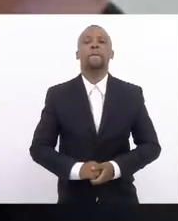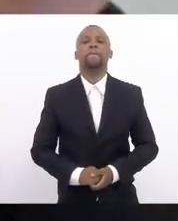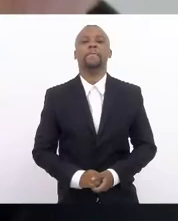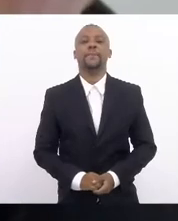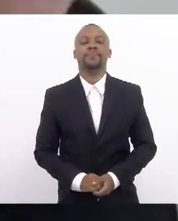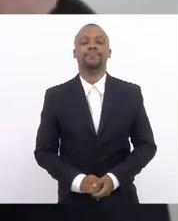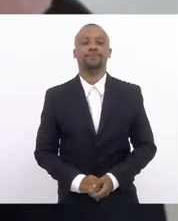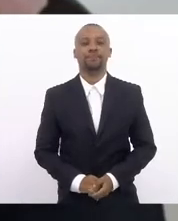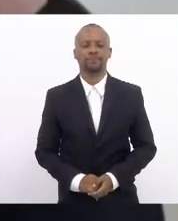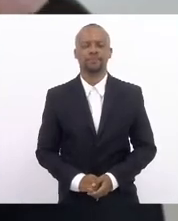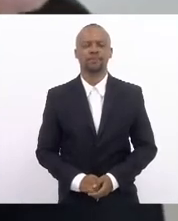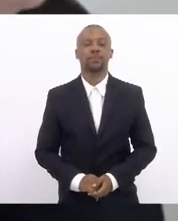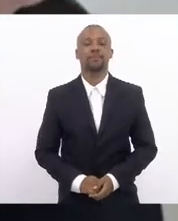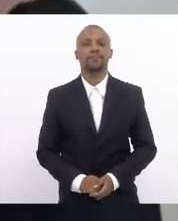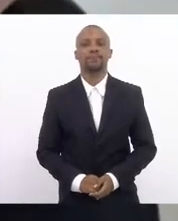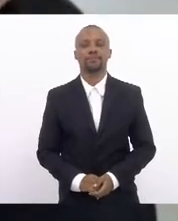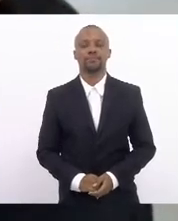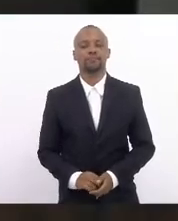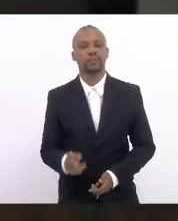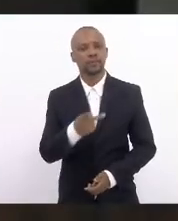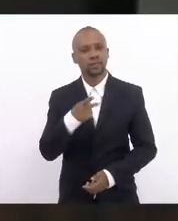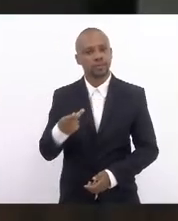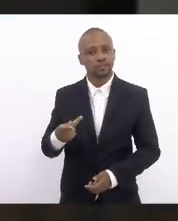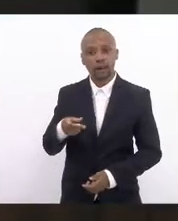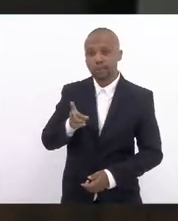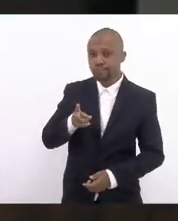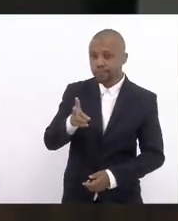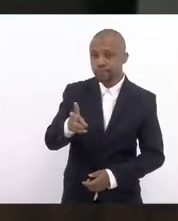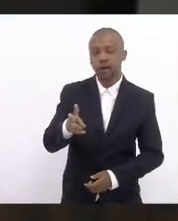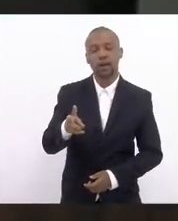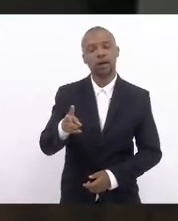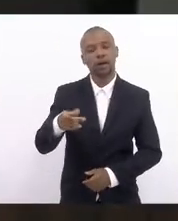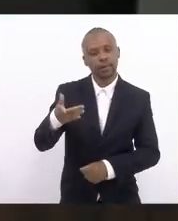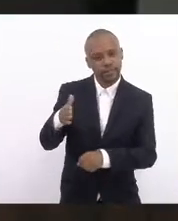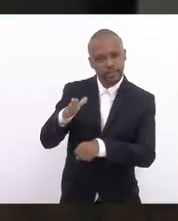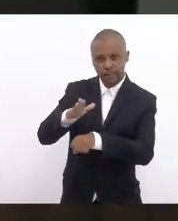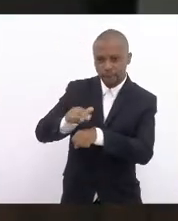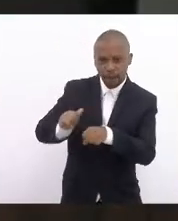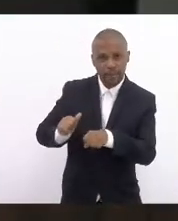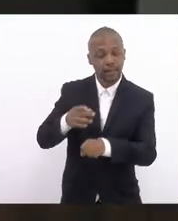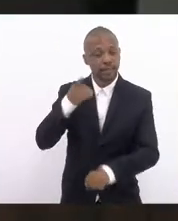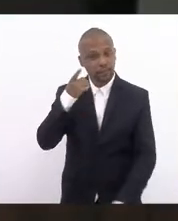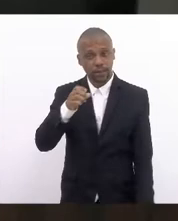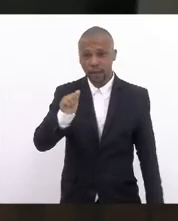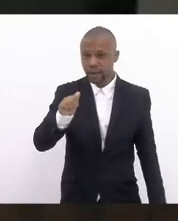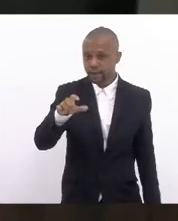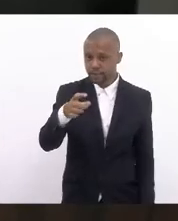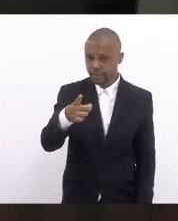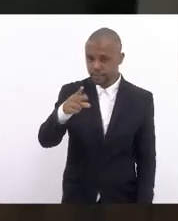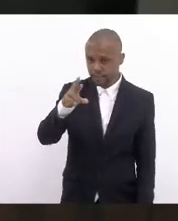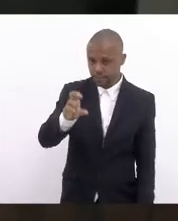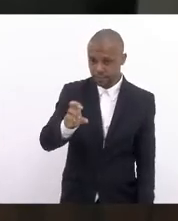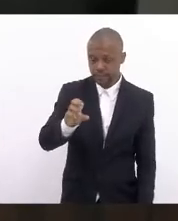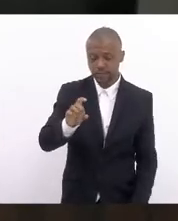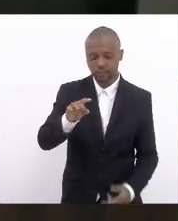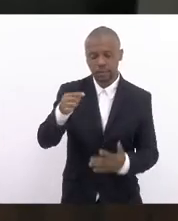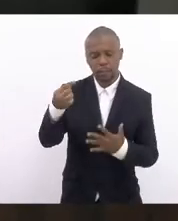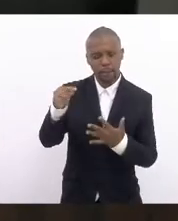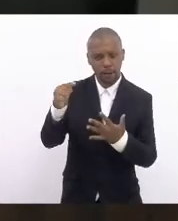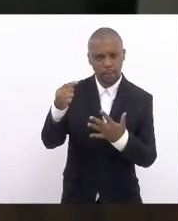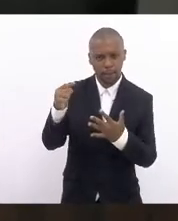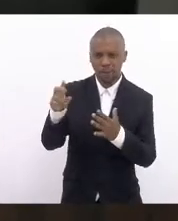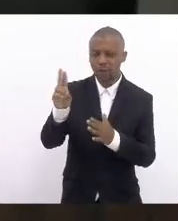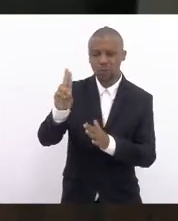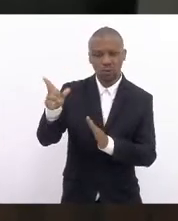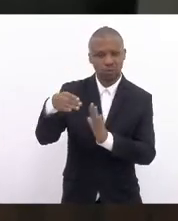presidente. O presidente irá proceder à segunda chamada. Deputado Alexandre Freitas, deputado Anderson Alexandre, deputado Átila Nunes,